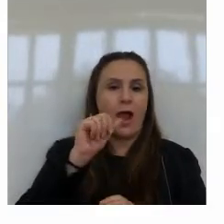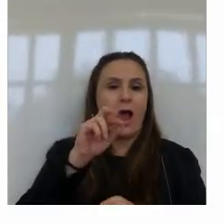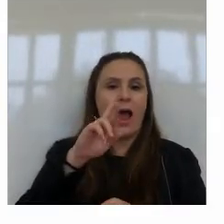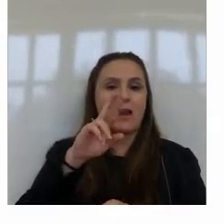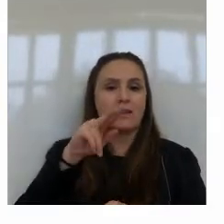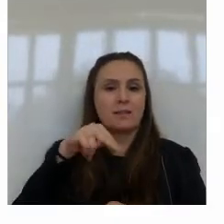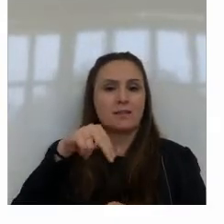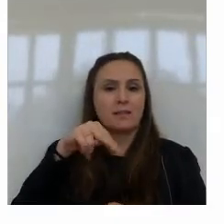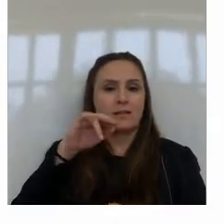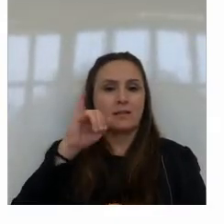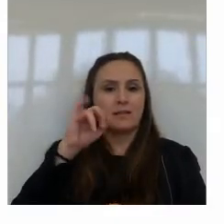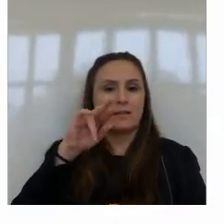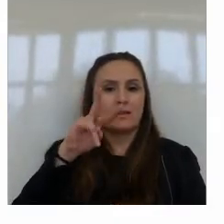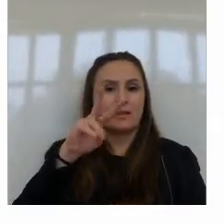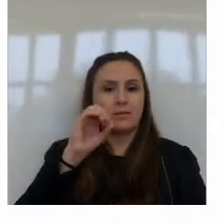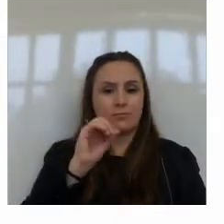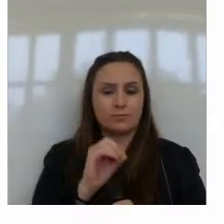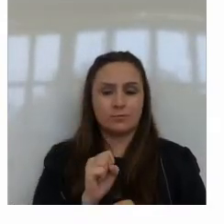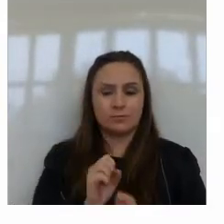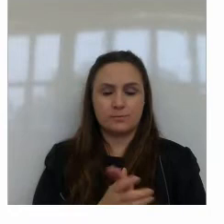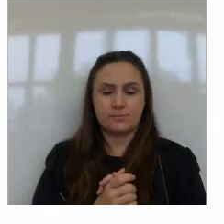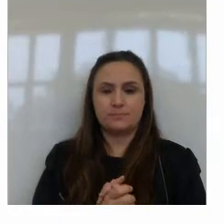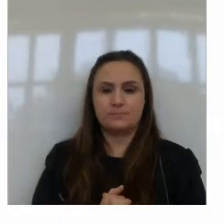Pronto. Apenas envios de arquivo.